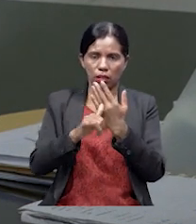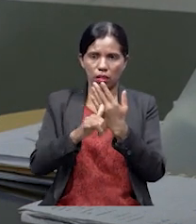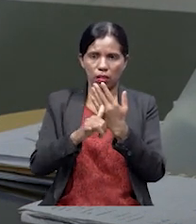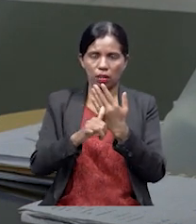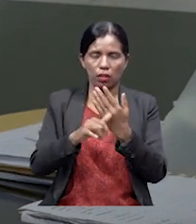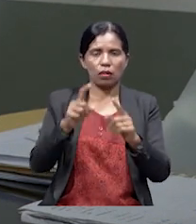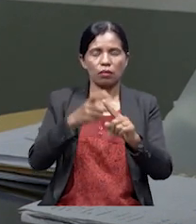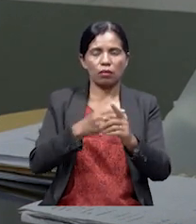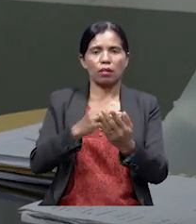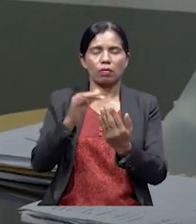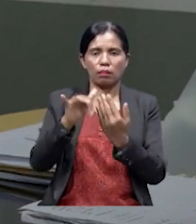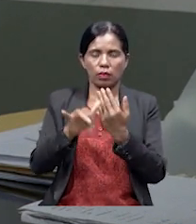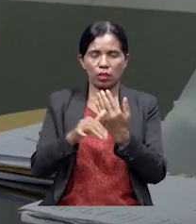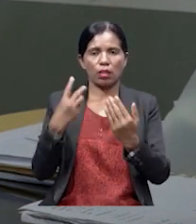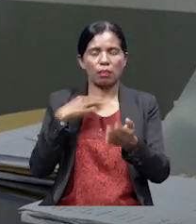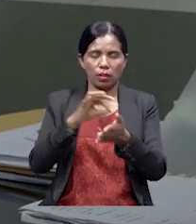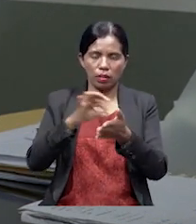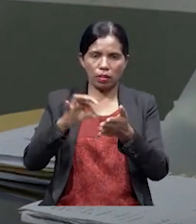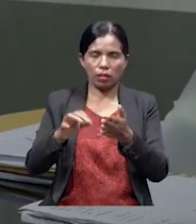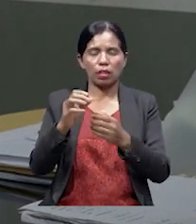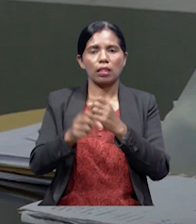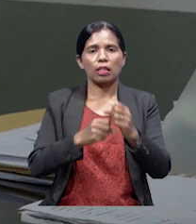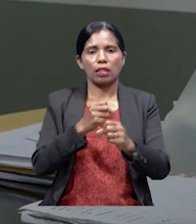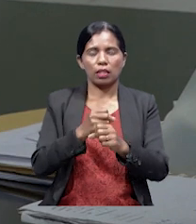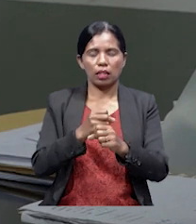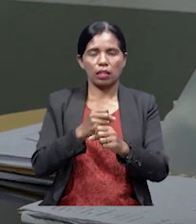usi janeiro tomai maio ne kami resista iya